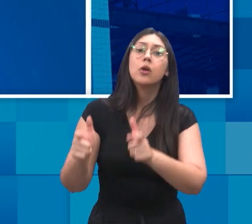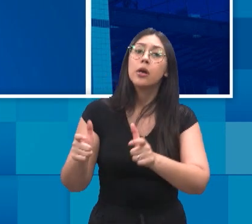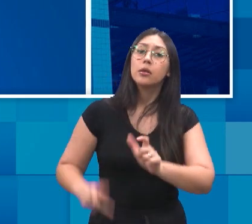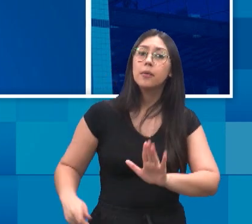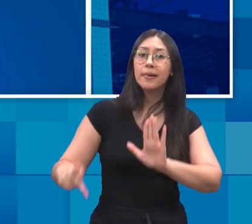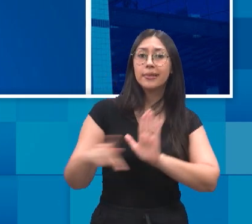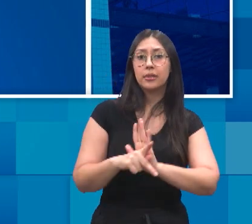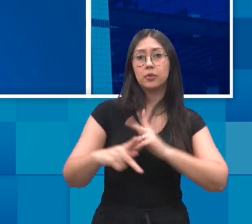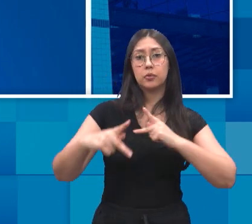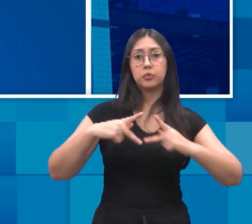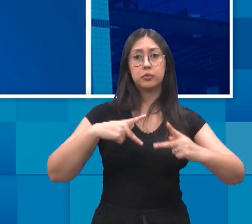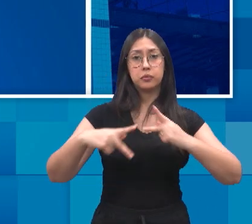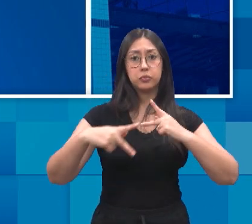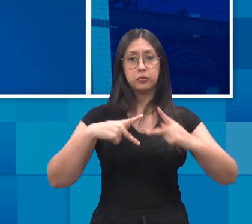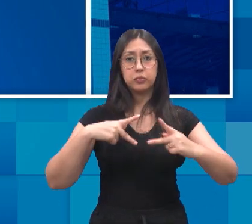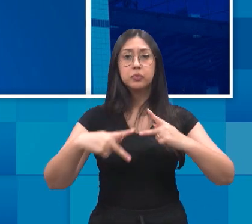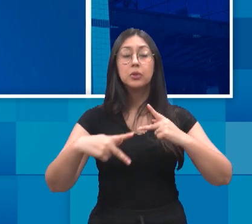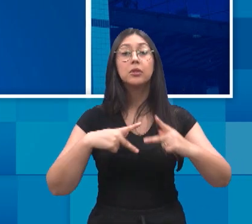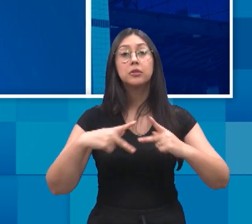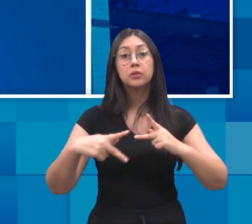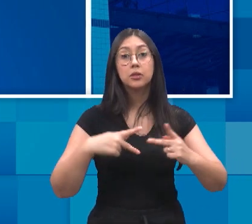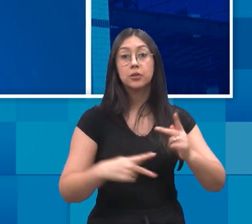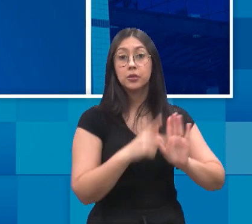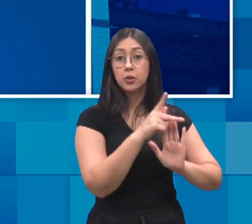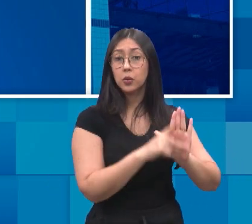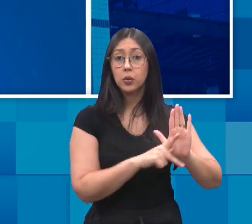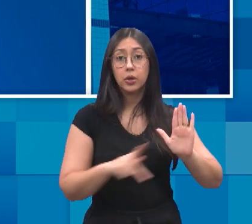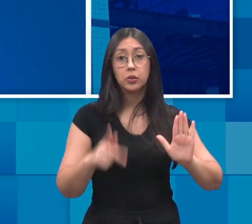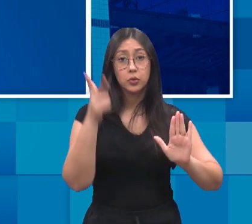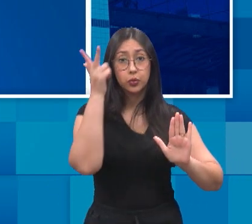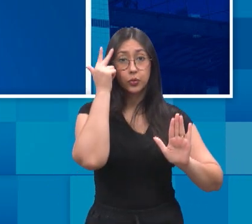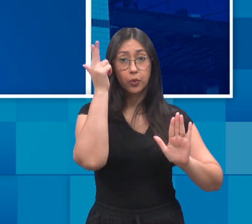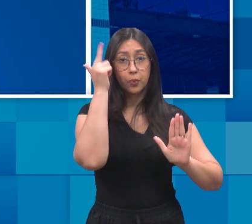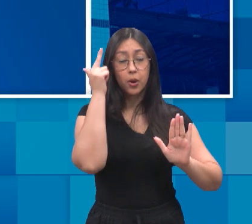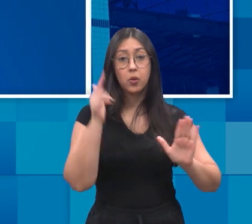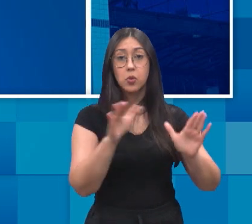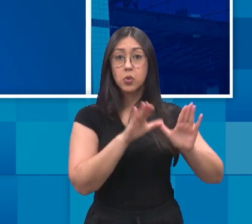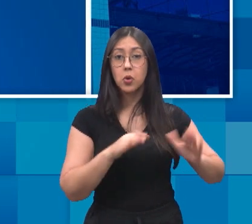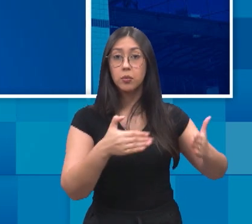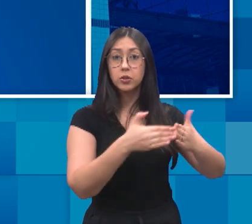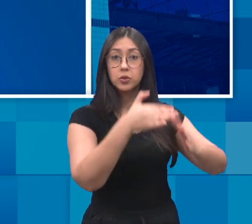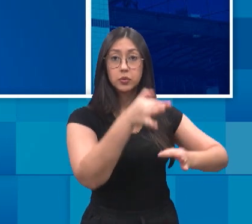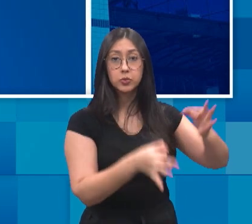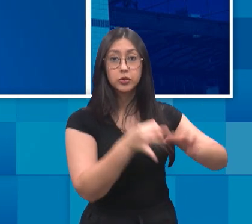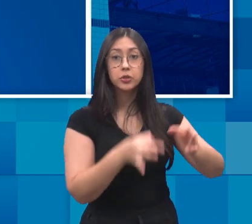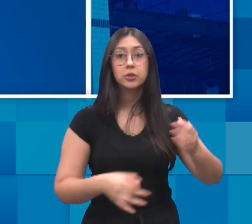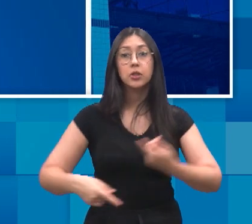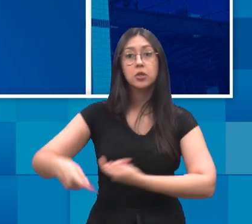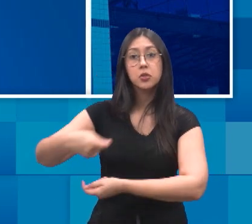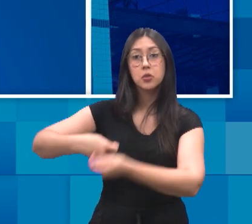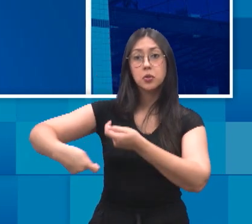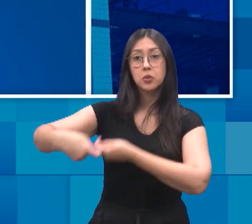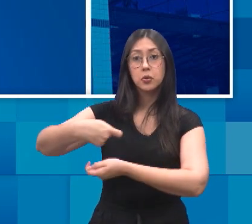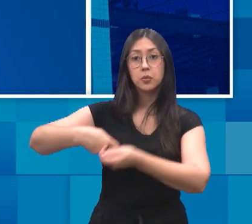São José dos Campos e da outras providências. Rito ordinário, Comissões Justiça e Economia.